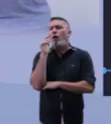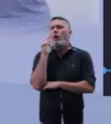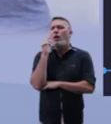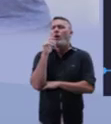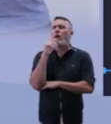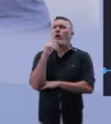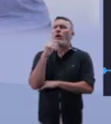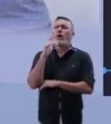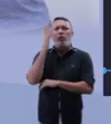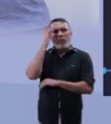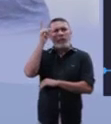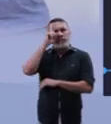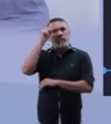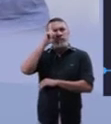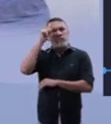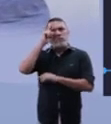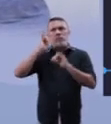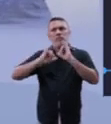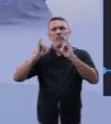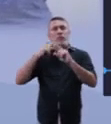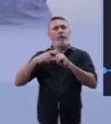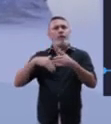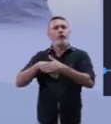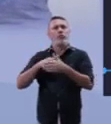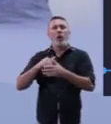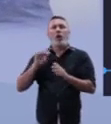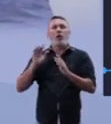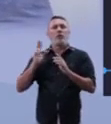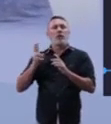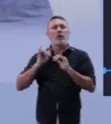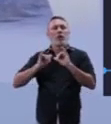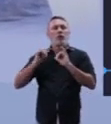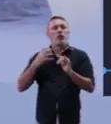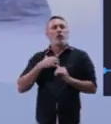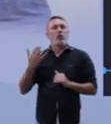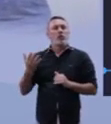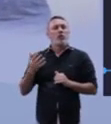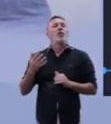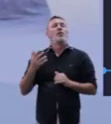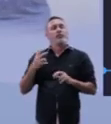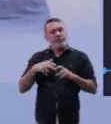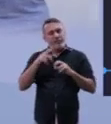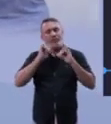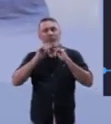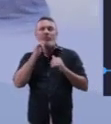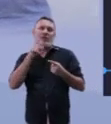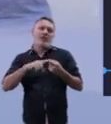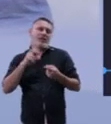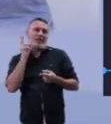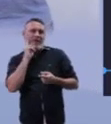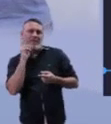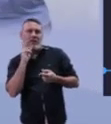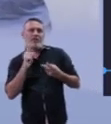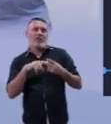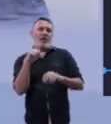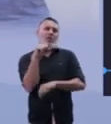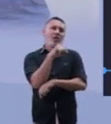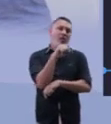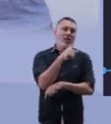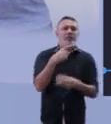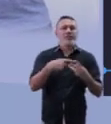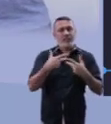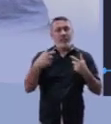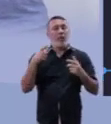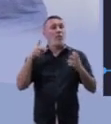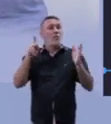coisa que se torna certo comum para aqueles que gostam de futebol. Beleza? Por isso que as propagandas de cerveja,